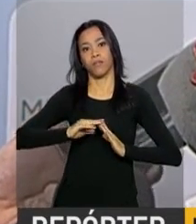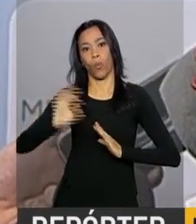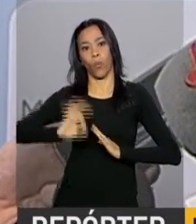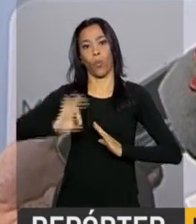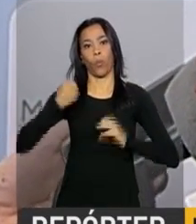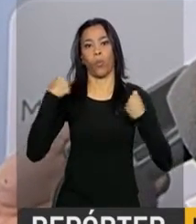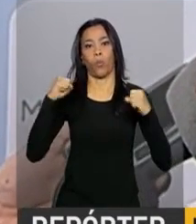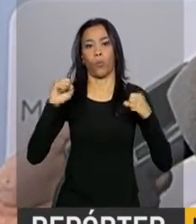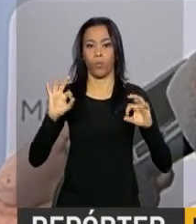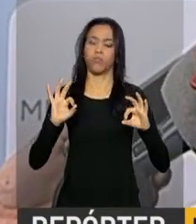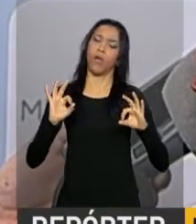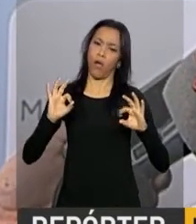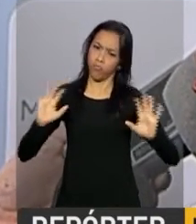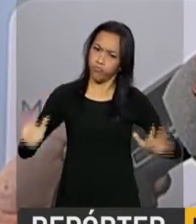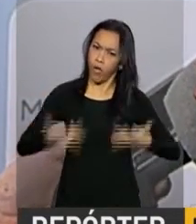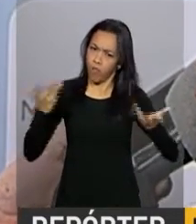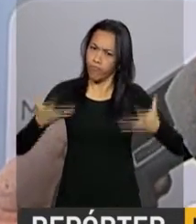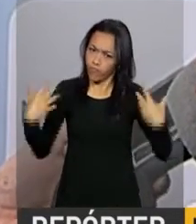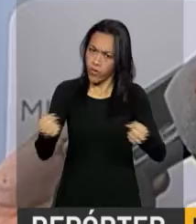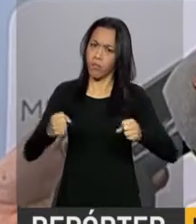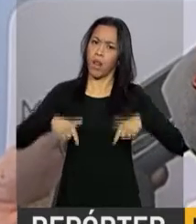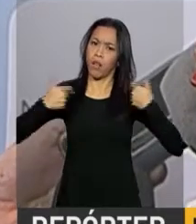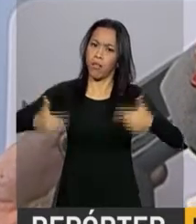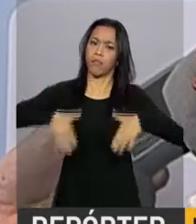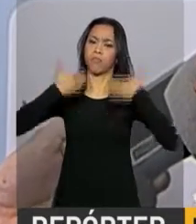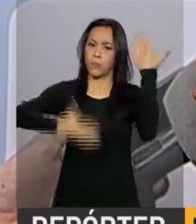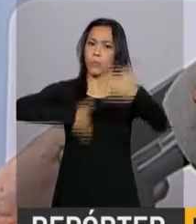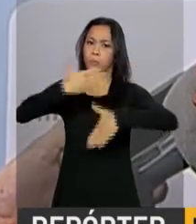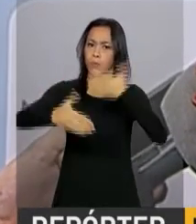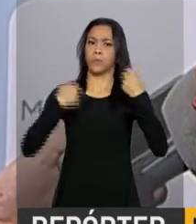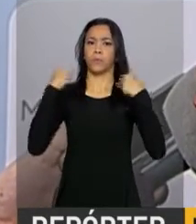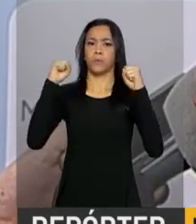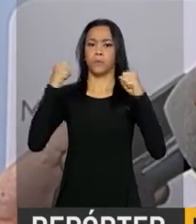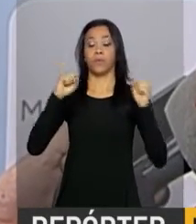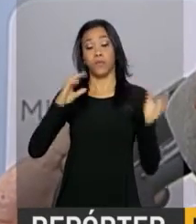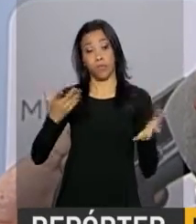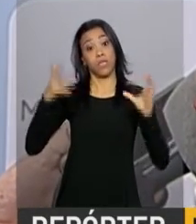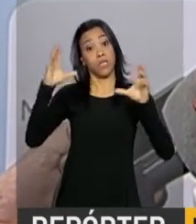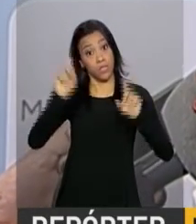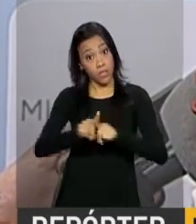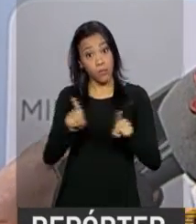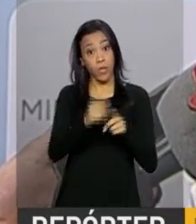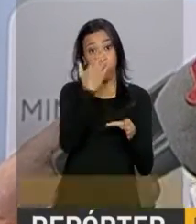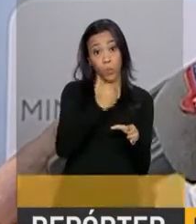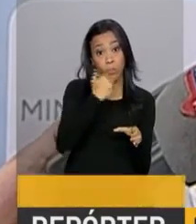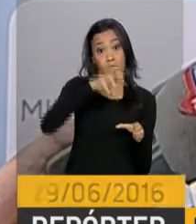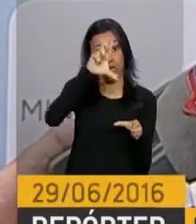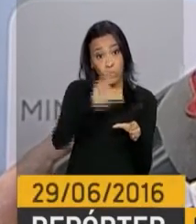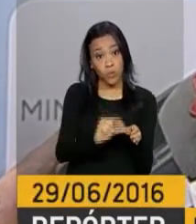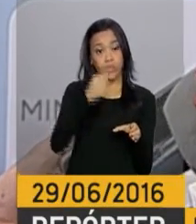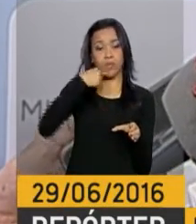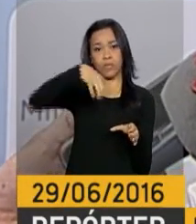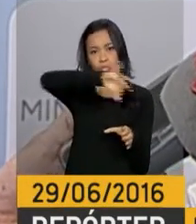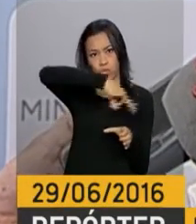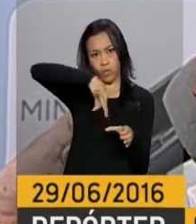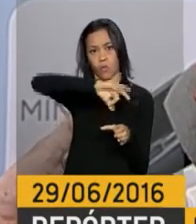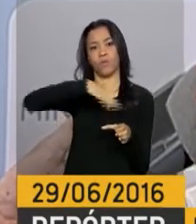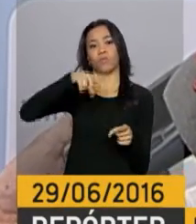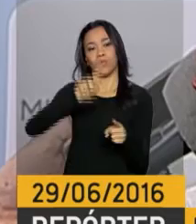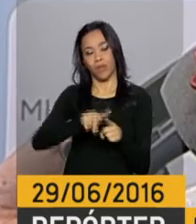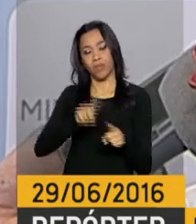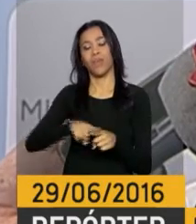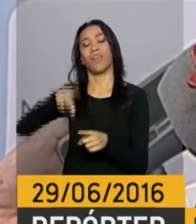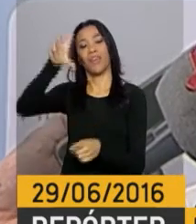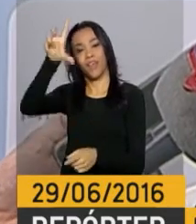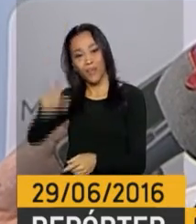sem dúvida, há comprovada relação entre o consumo de sódio e hipertensão. Portanto, a redução de sódio é fator de redução das internações